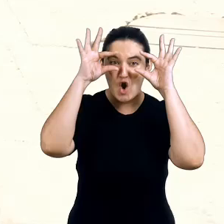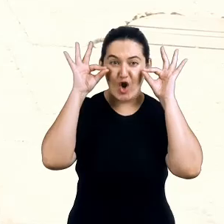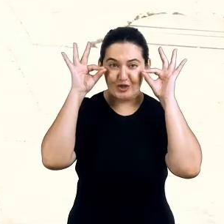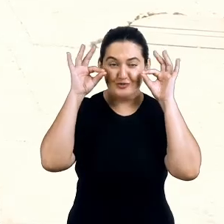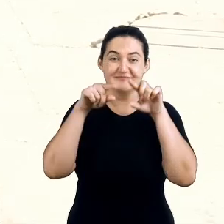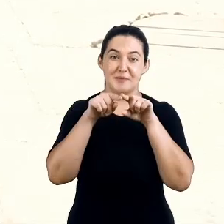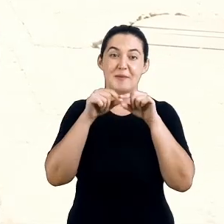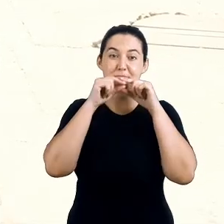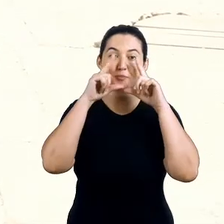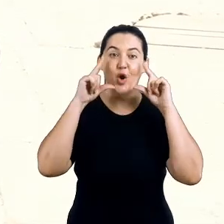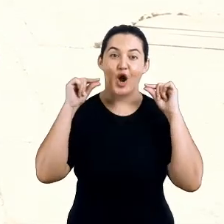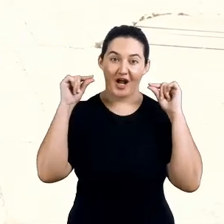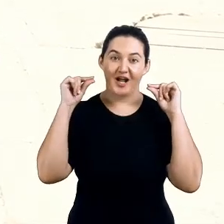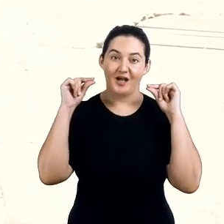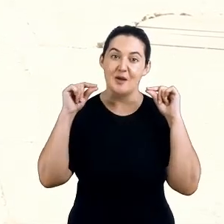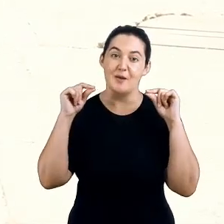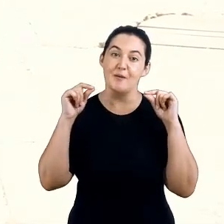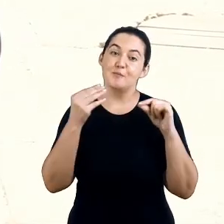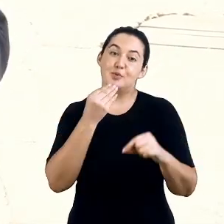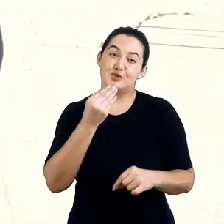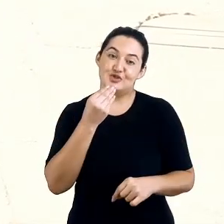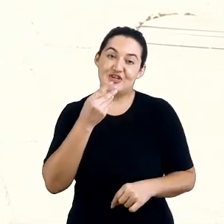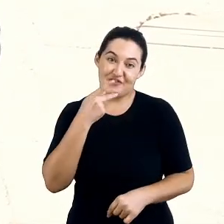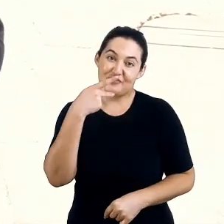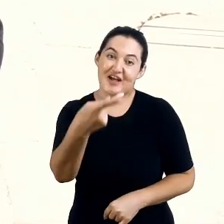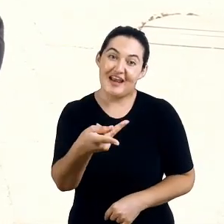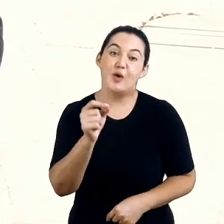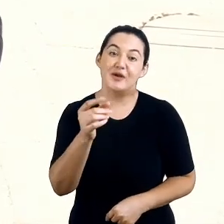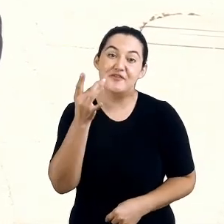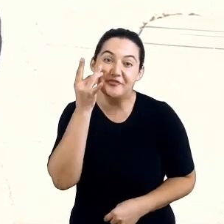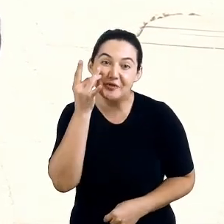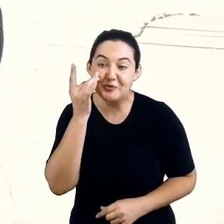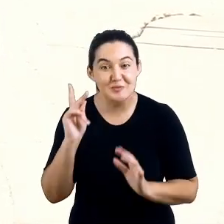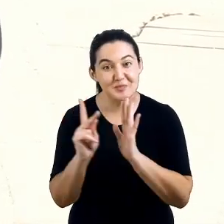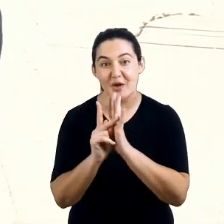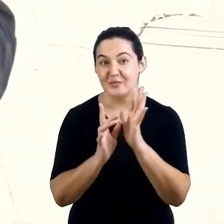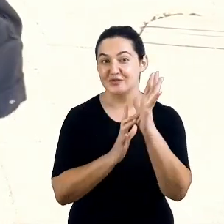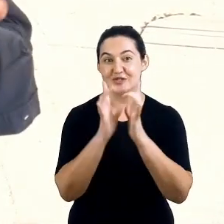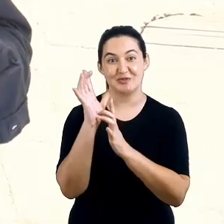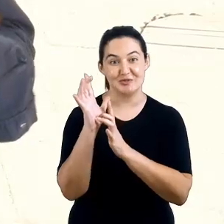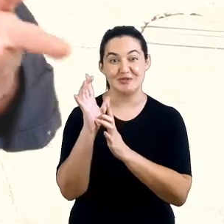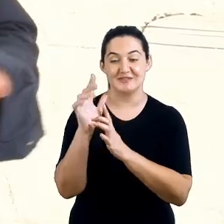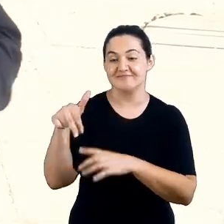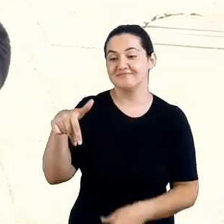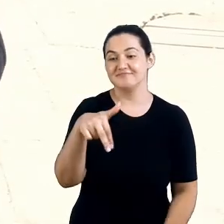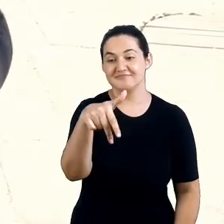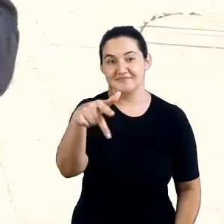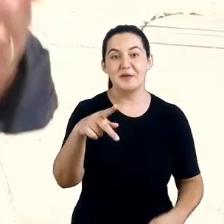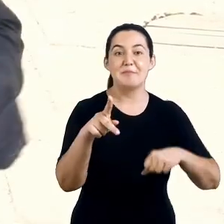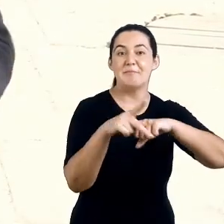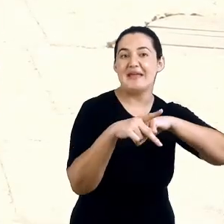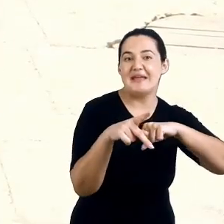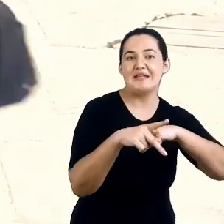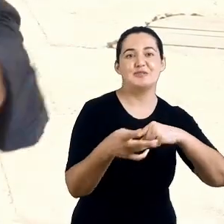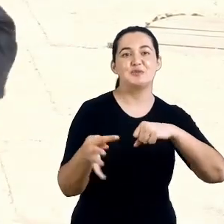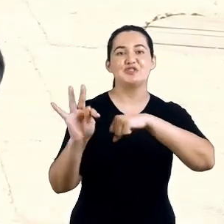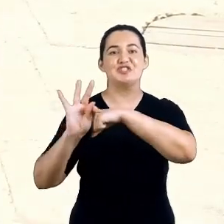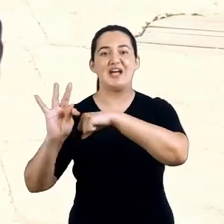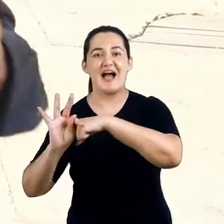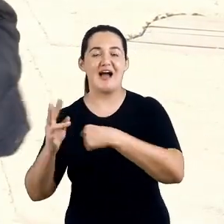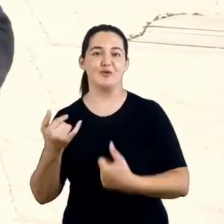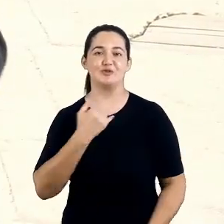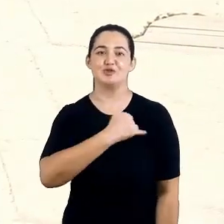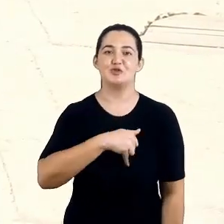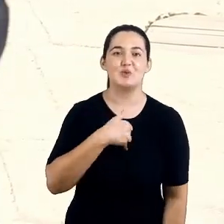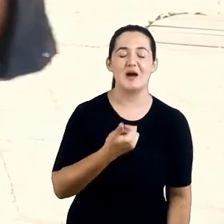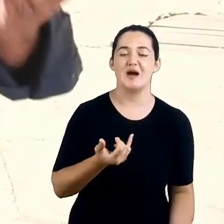olhos e boca, ela poderia contar o que ela viu. O próprio Jesus de Nazaré, Pedro, Tiago,